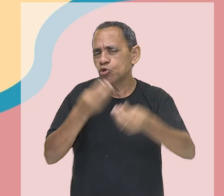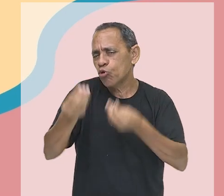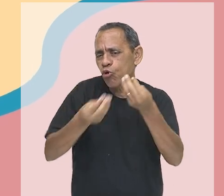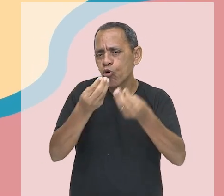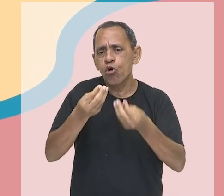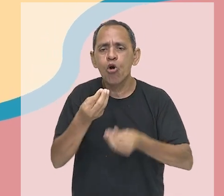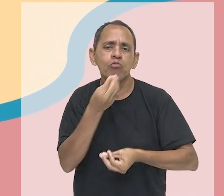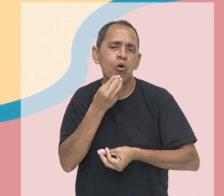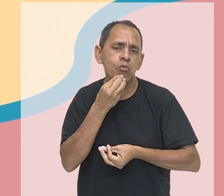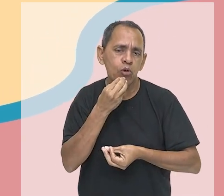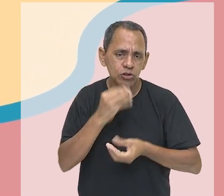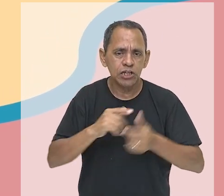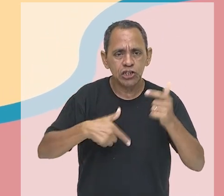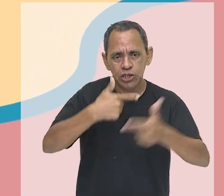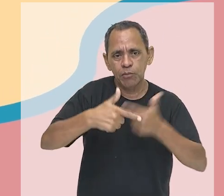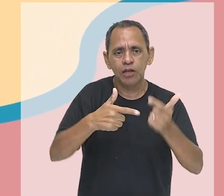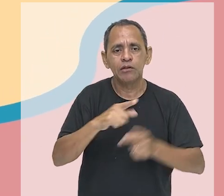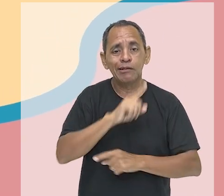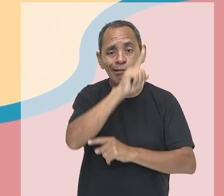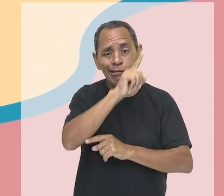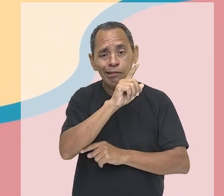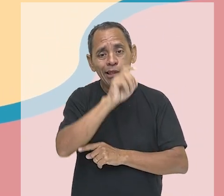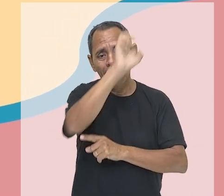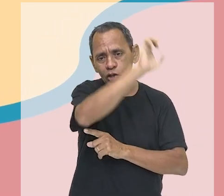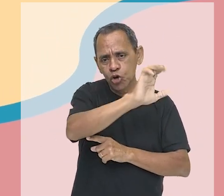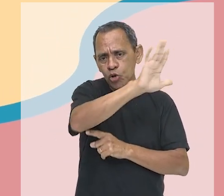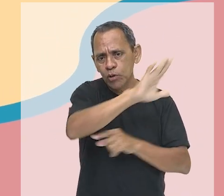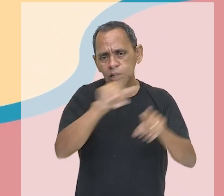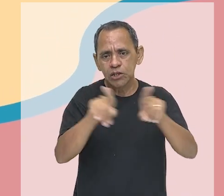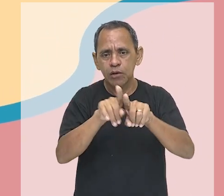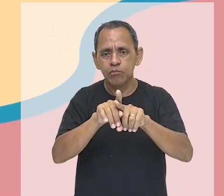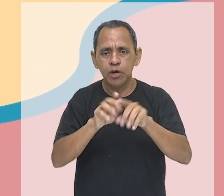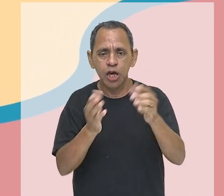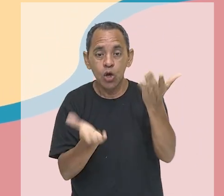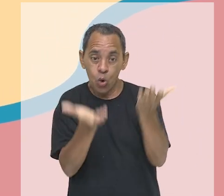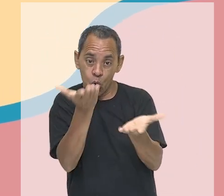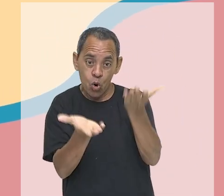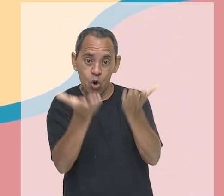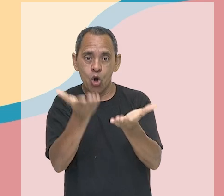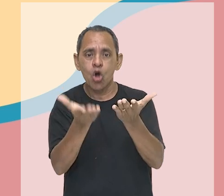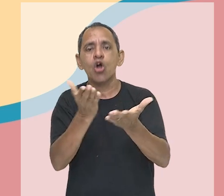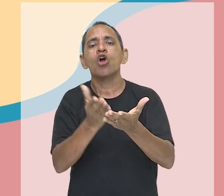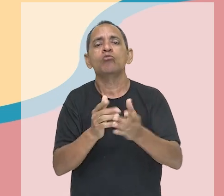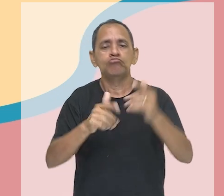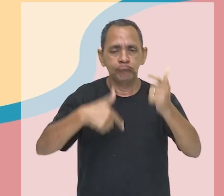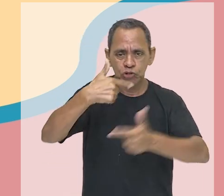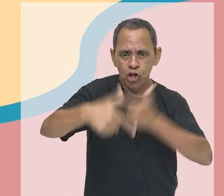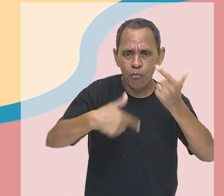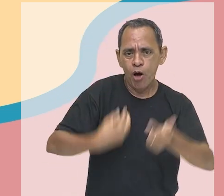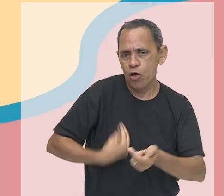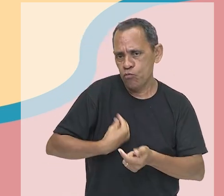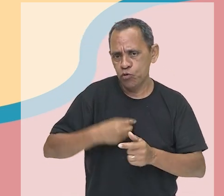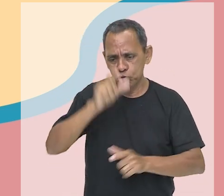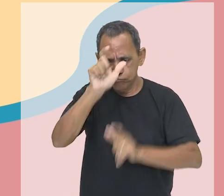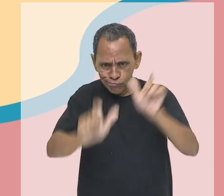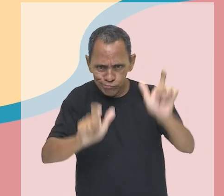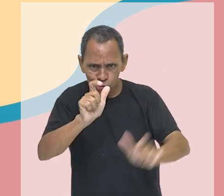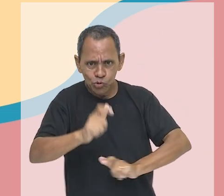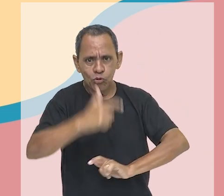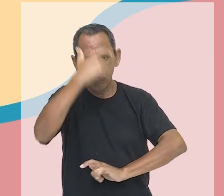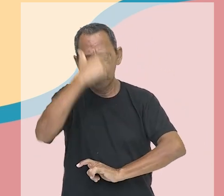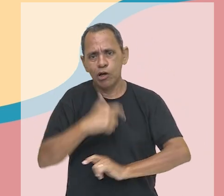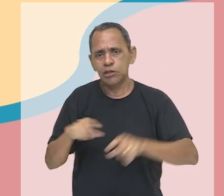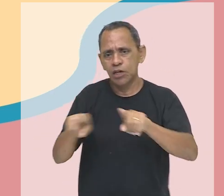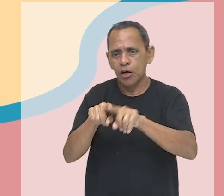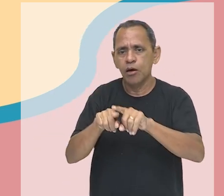continente europeu, os países valorizam o equilíbrio entre trabalho e vida pessoal, com leis que garantem férias pagas,